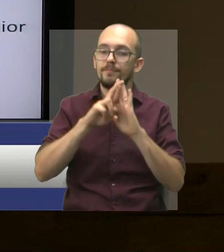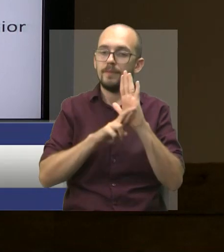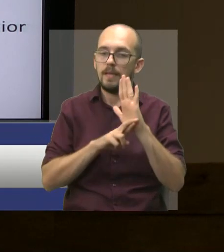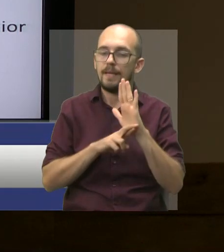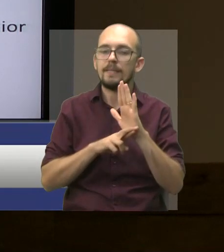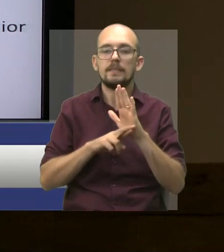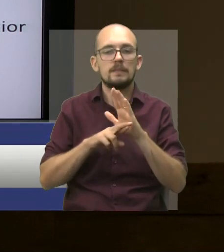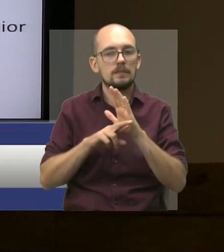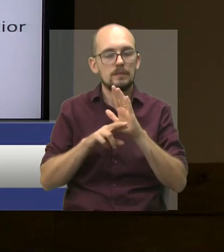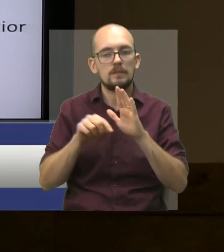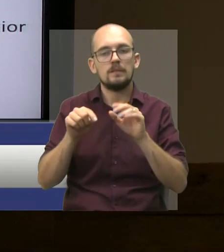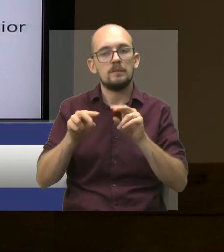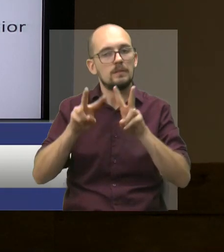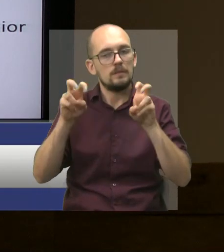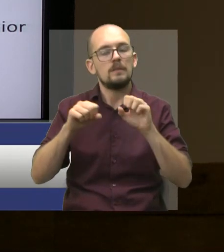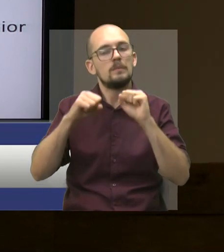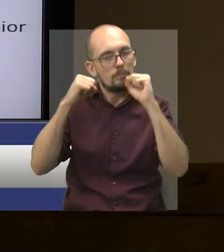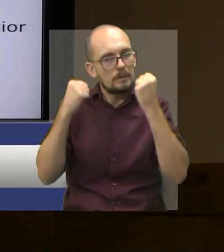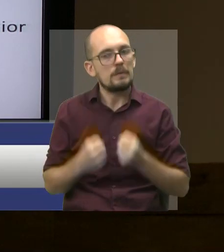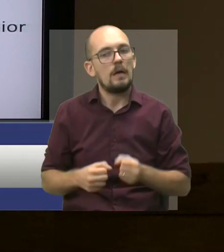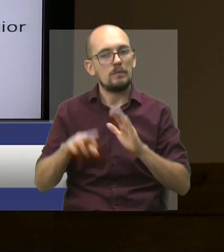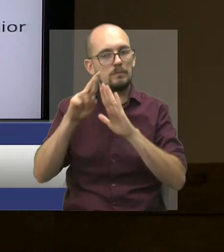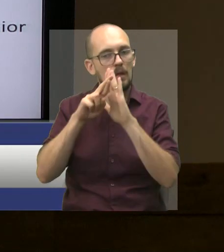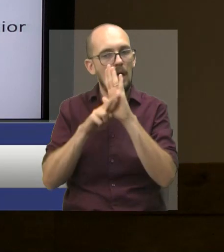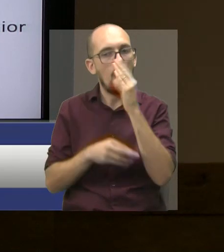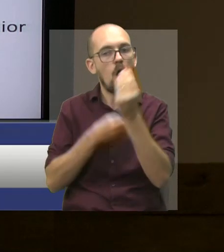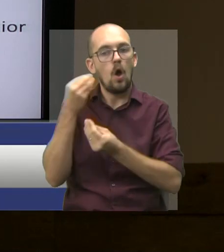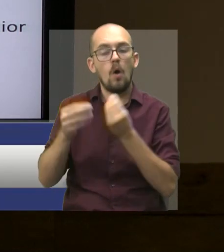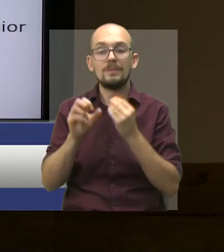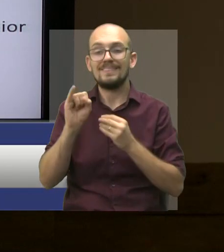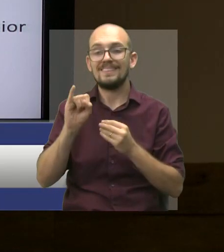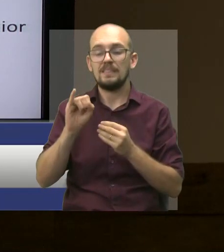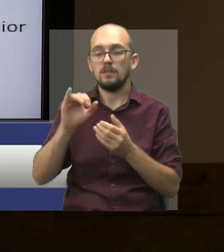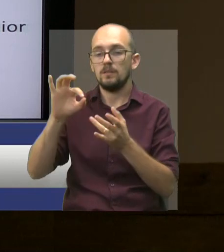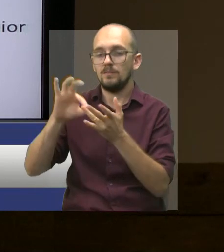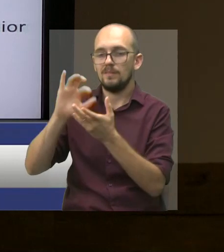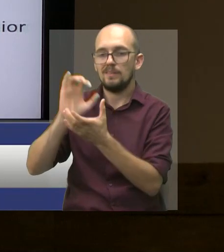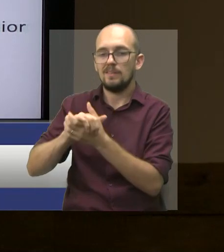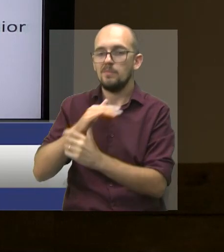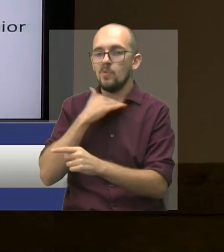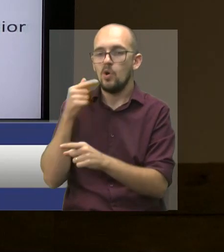bem drásticas para a concessão da pensão por morte.